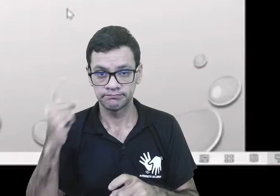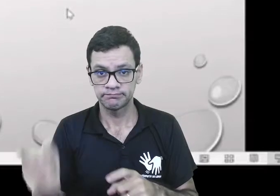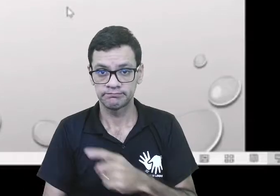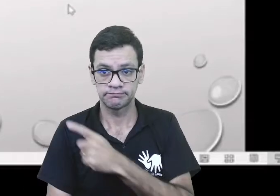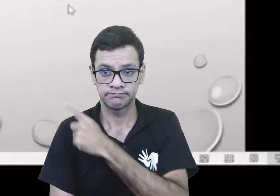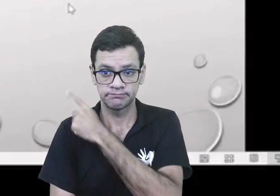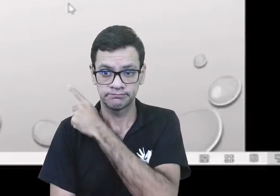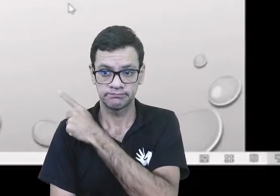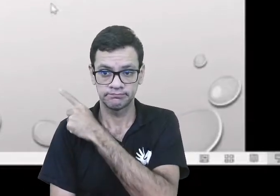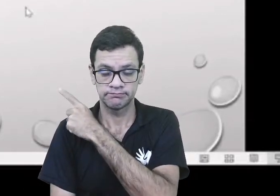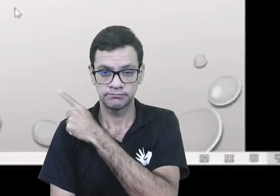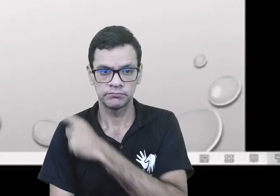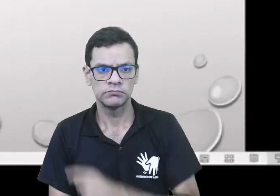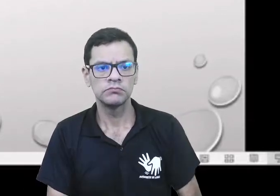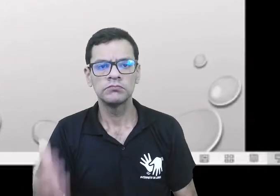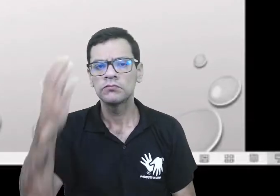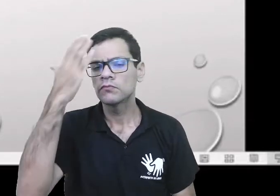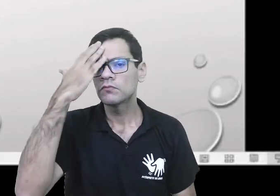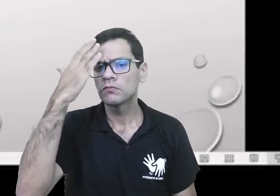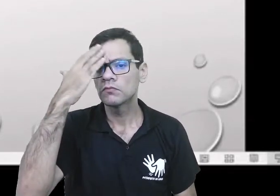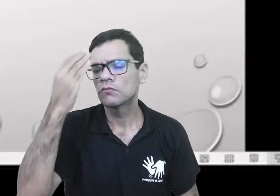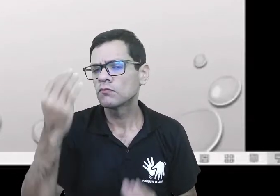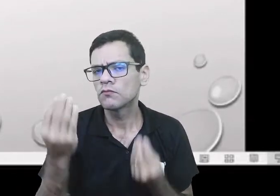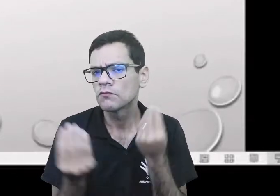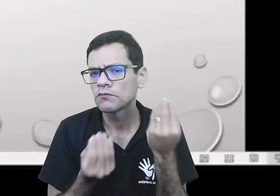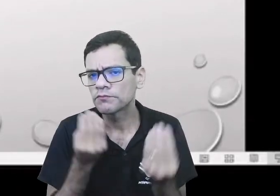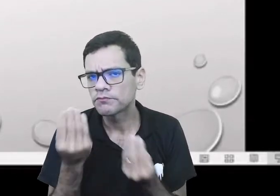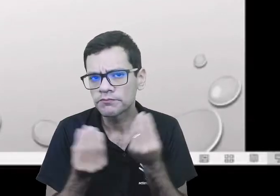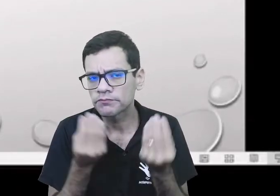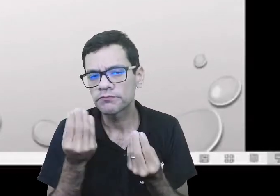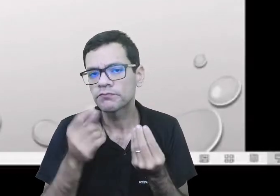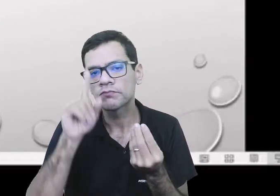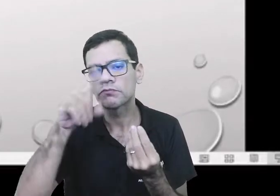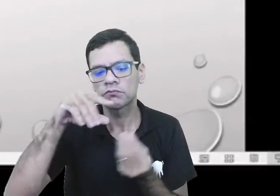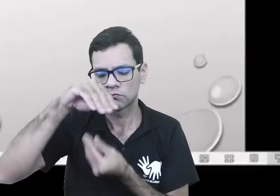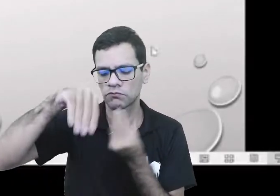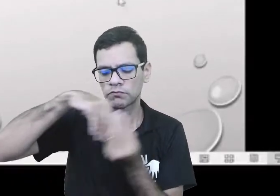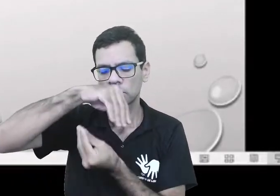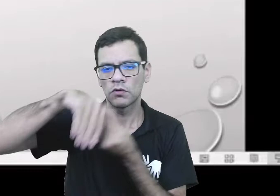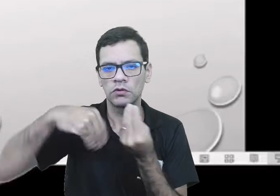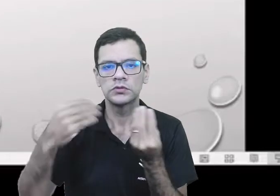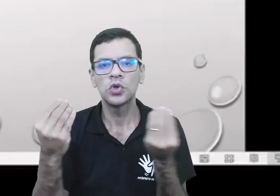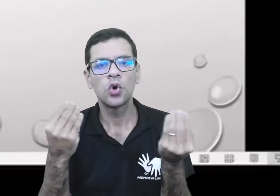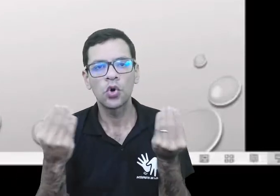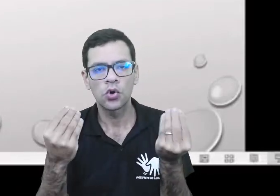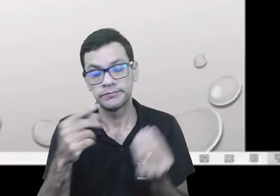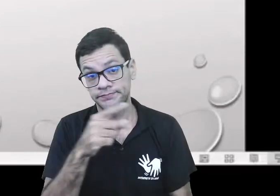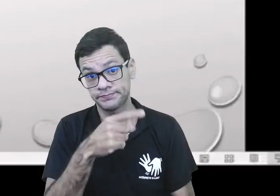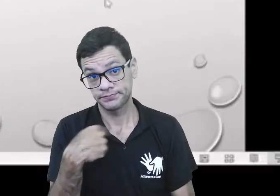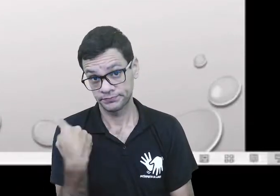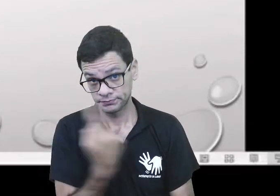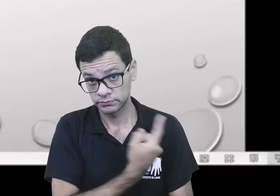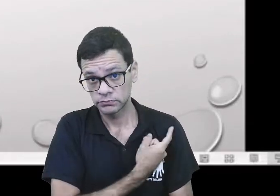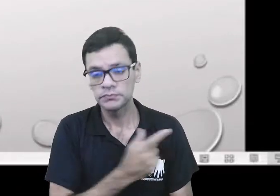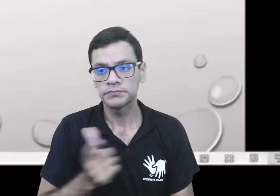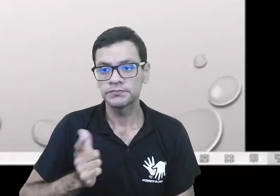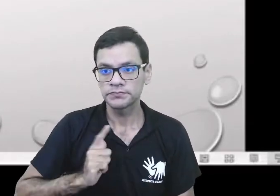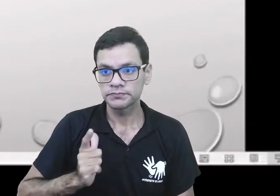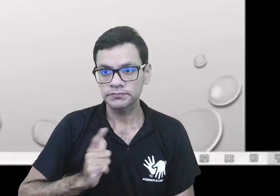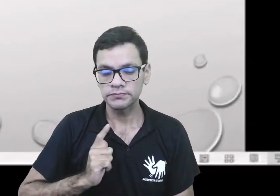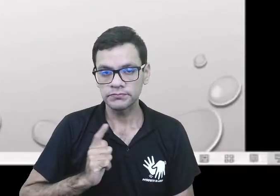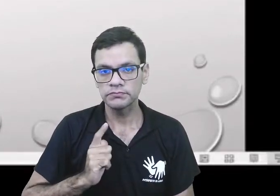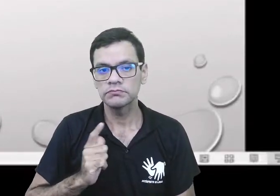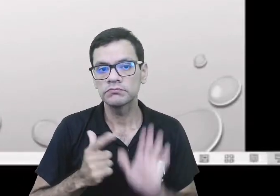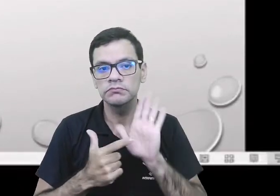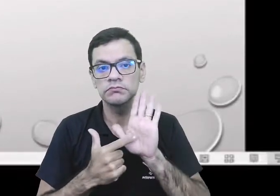que para vocês entenderem onde que está situada as soluções. Então, quando a gente tem tudo isso aqui que eu trouxe